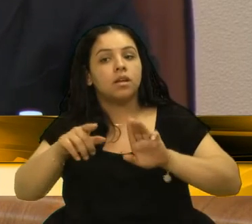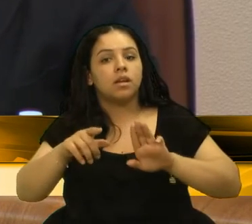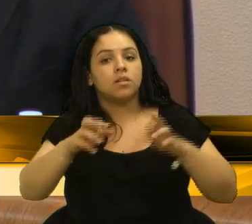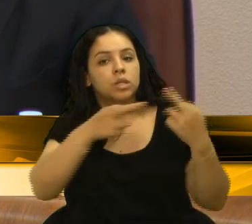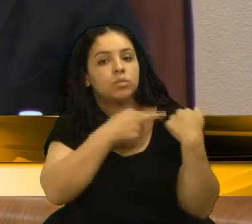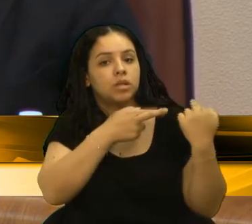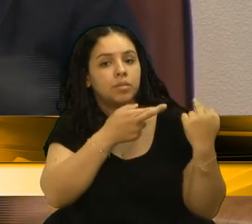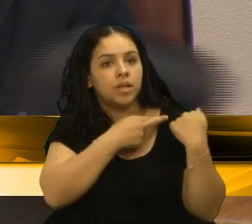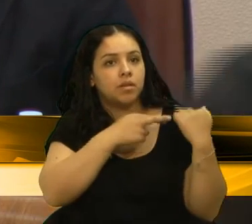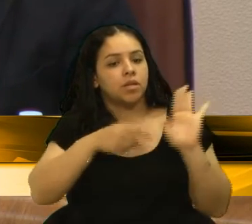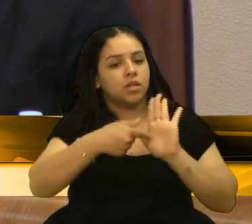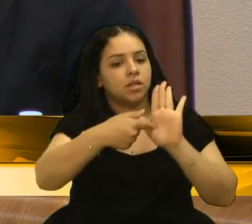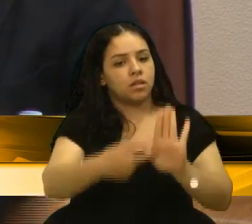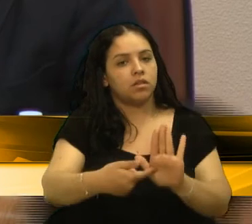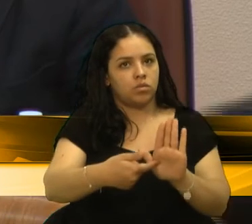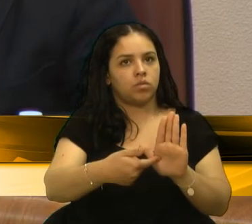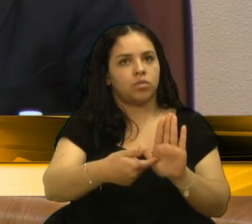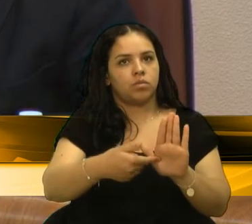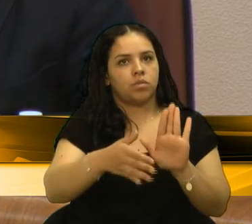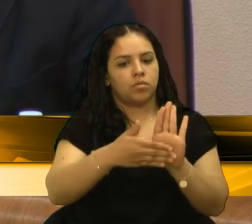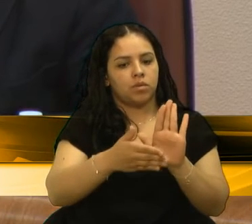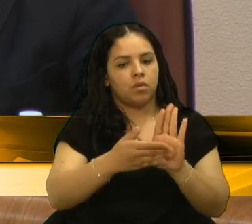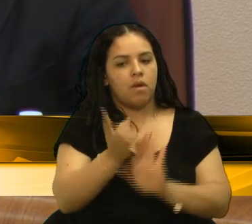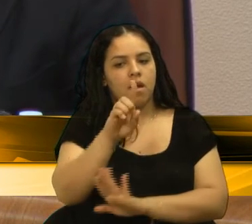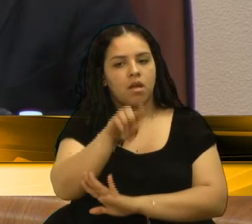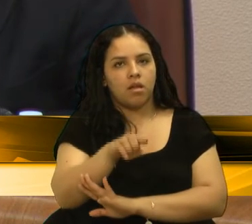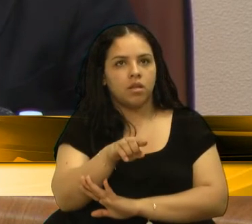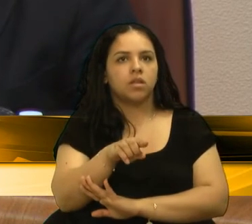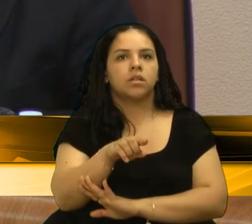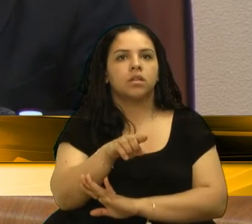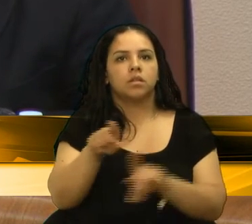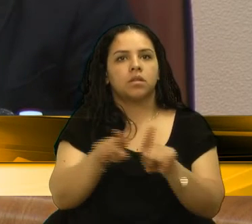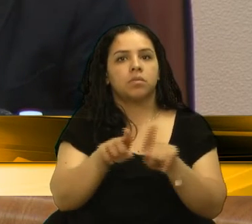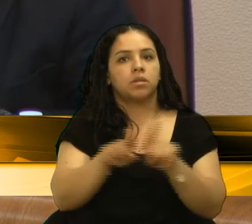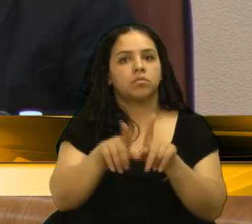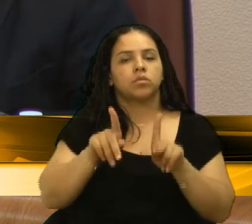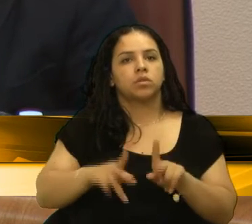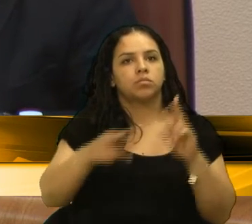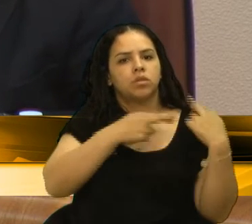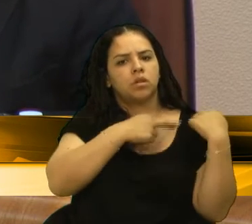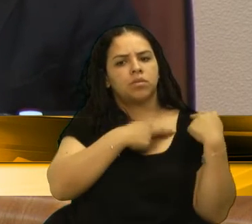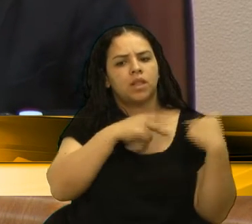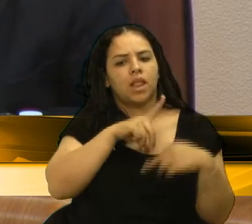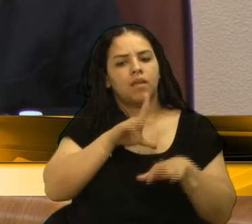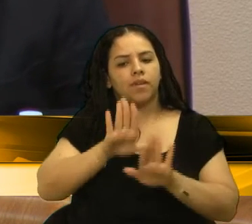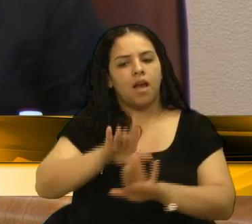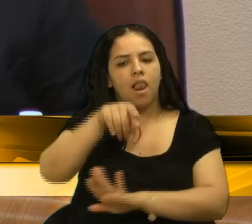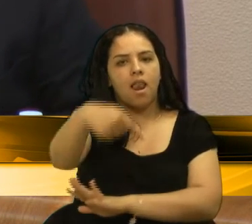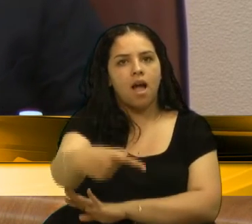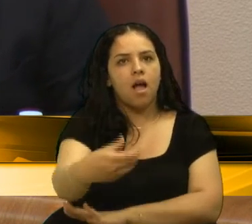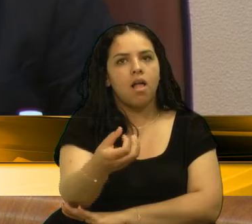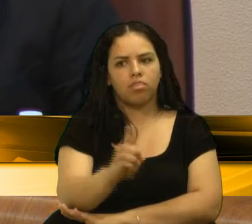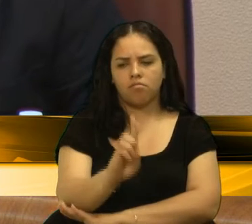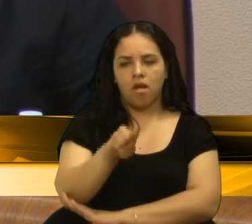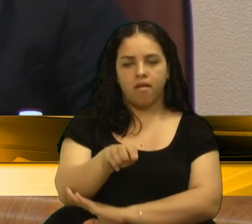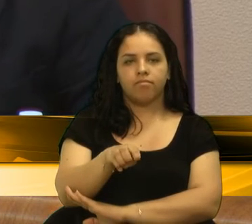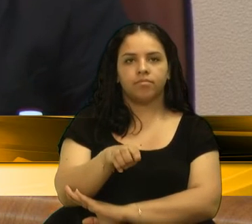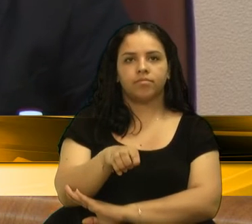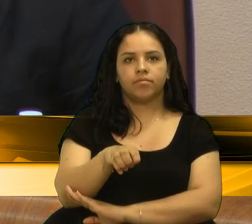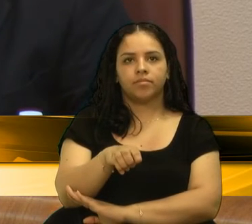pela apresentação dos documentos, ela é do requerente? Ela já deve estar lá, não é? Senhora Mirângela Rossi,